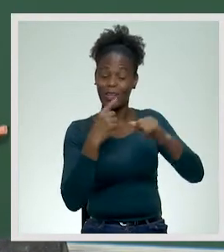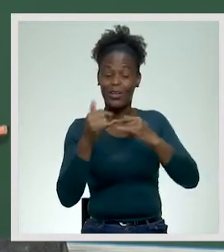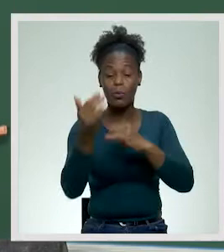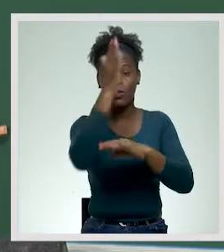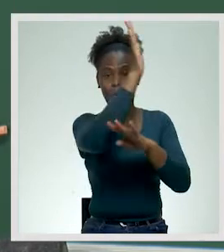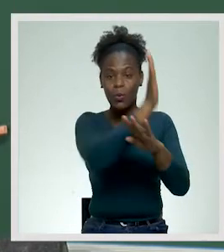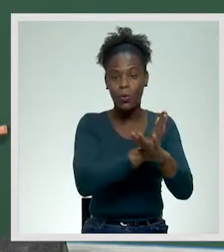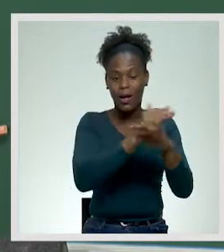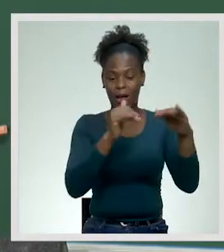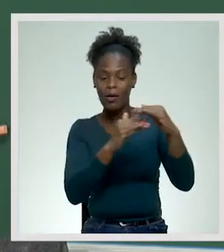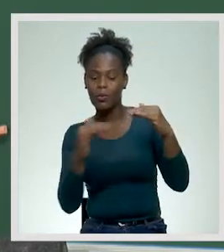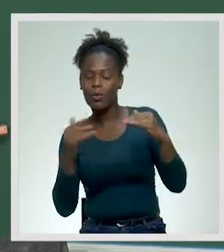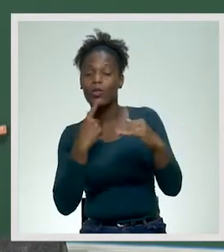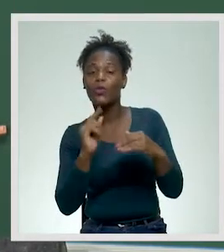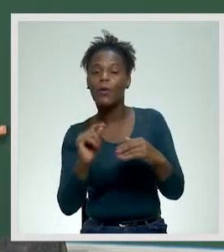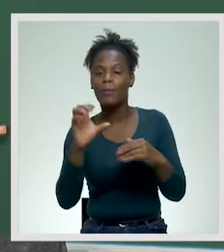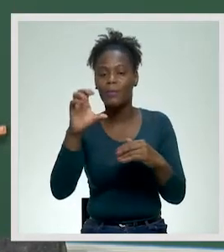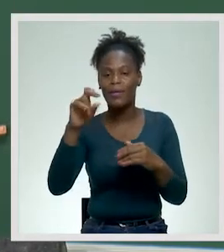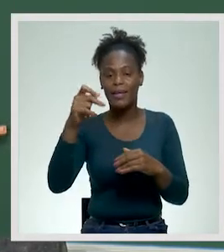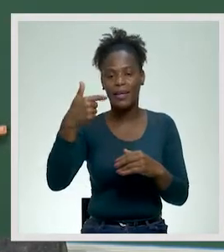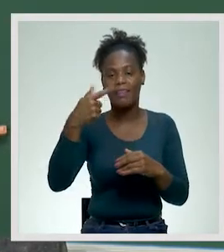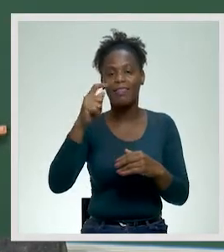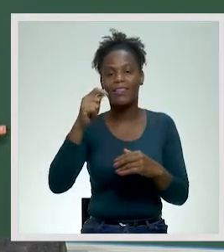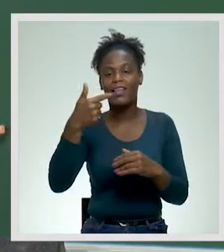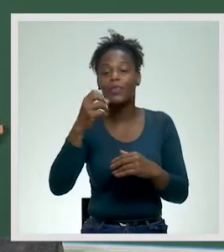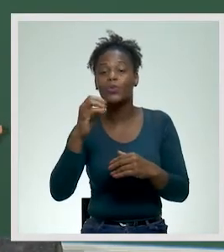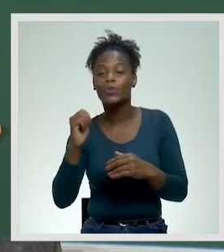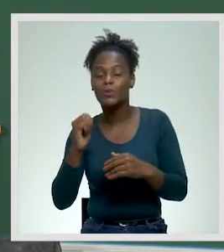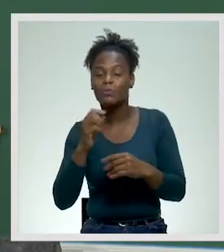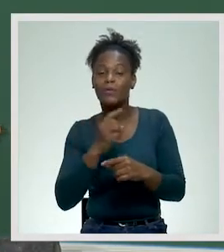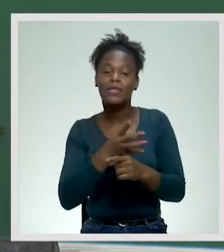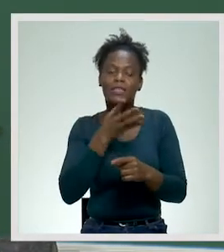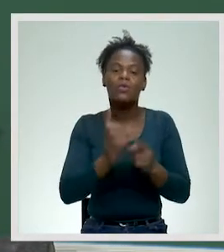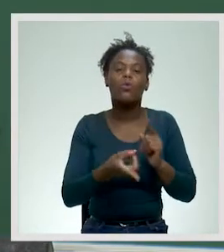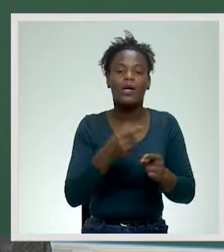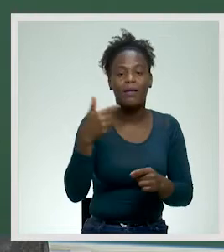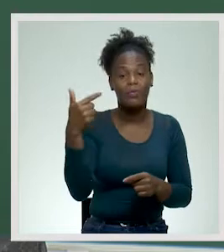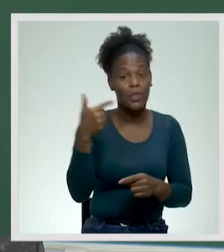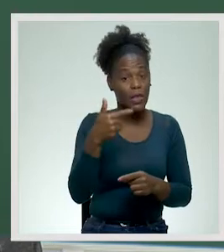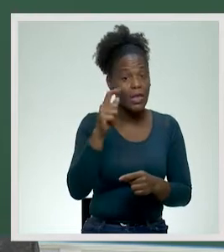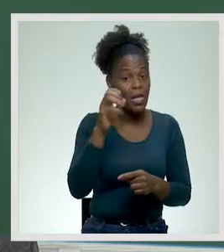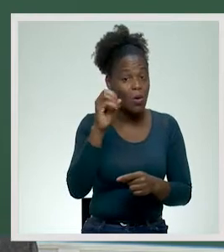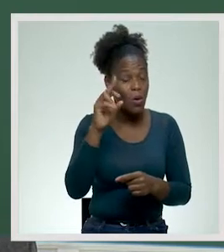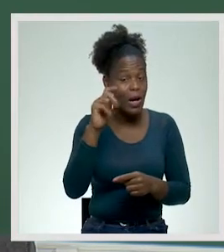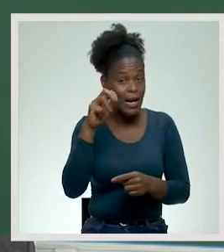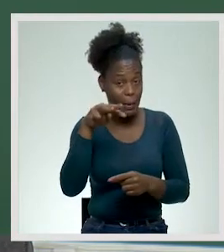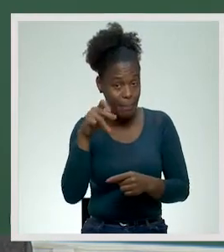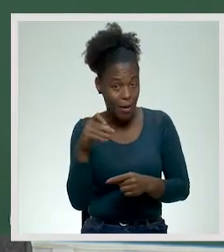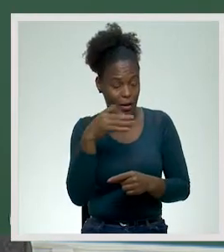outros lados chamam-se catetos. Pela definição de teorema de